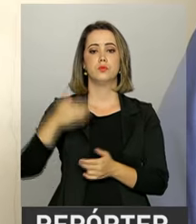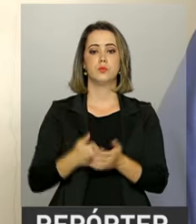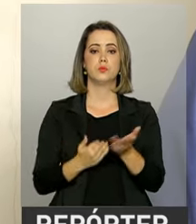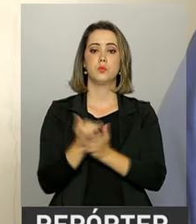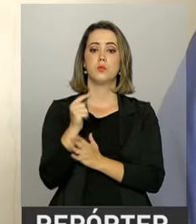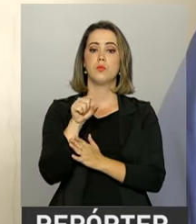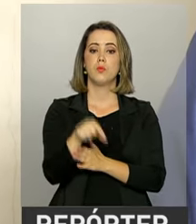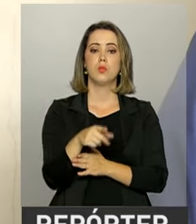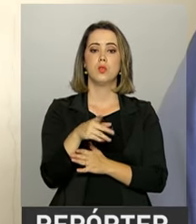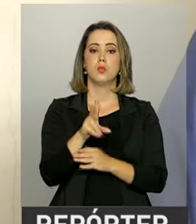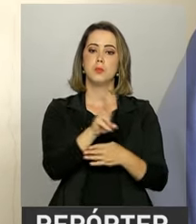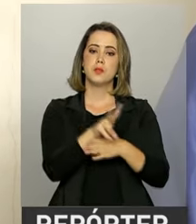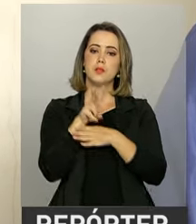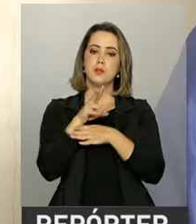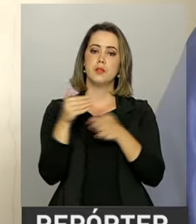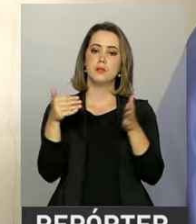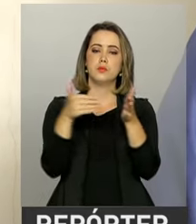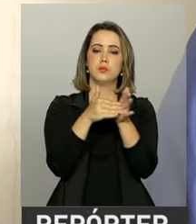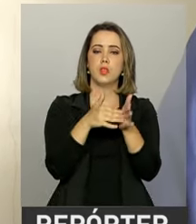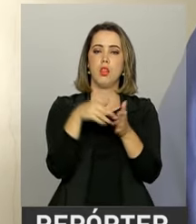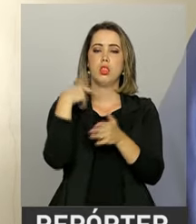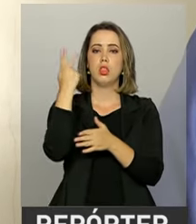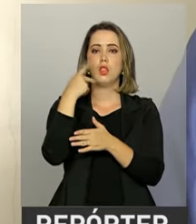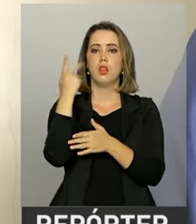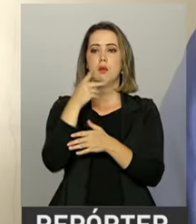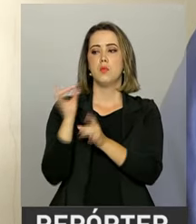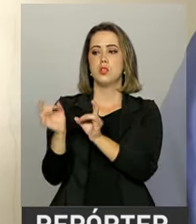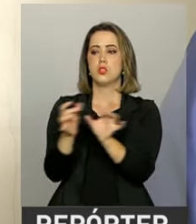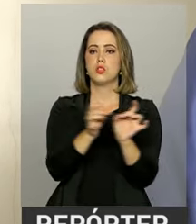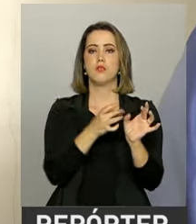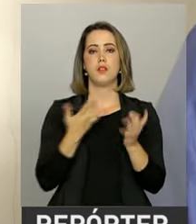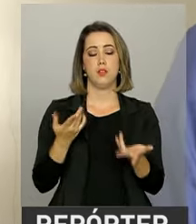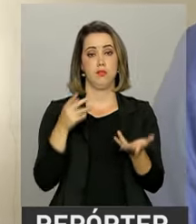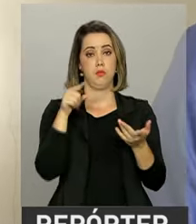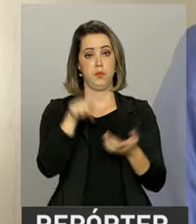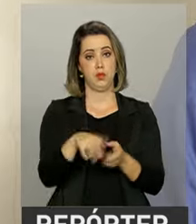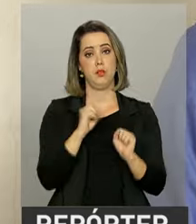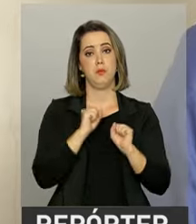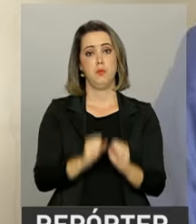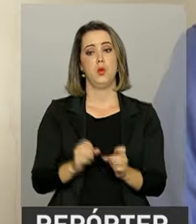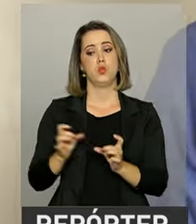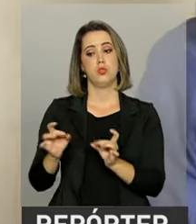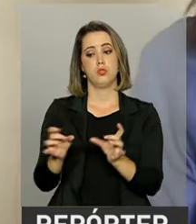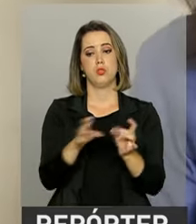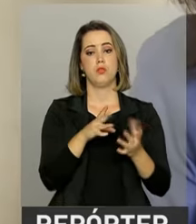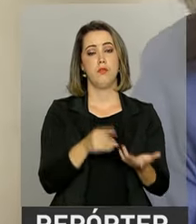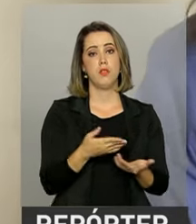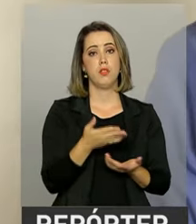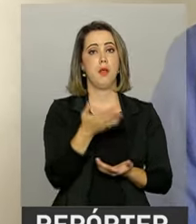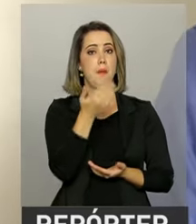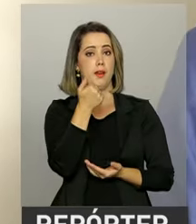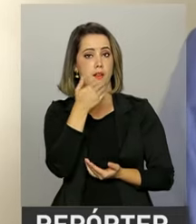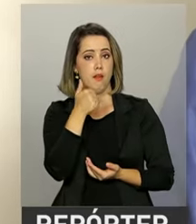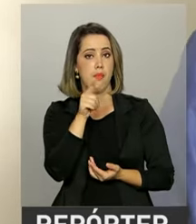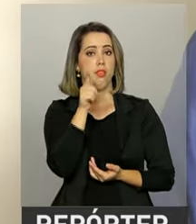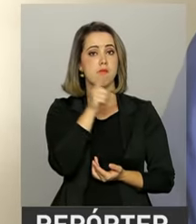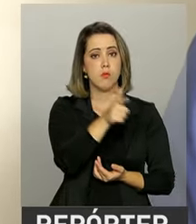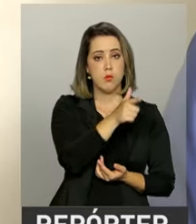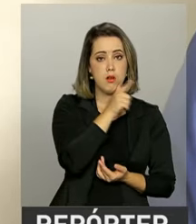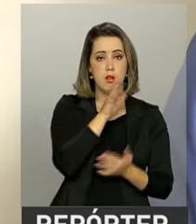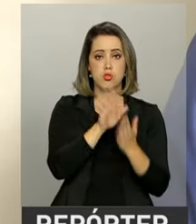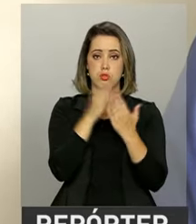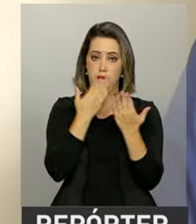as políticas de crédito até as políticas de comercialização. Ele vai poder vender para merenda escolar do seu